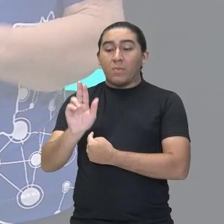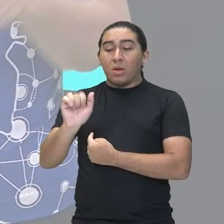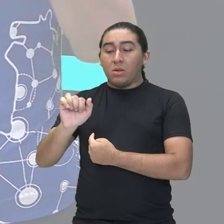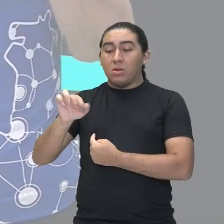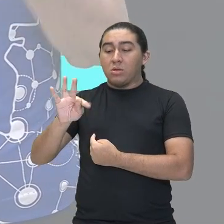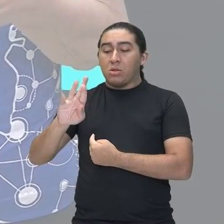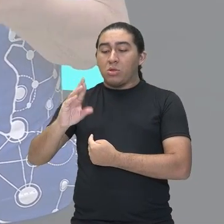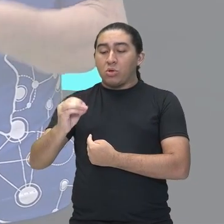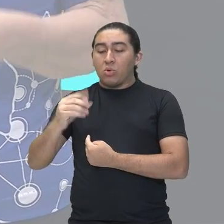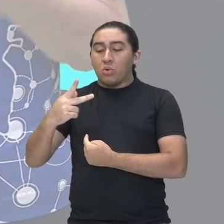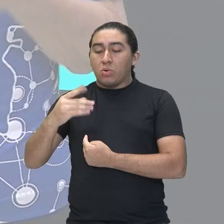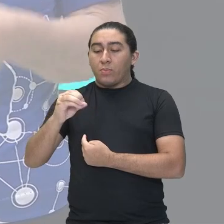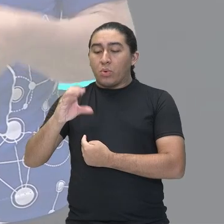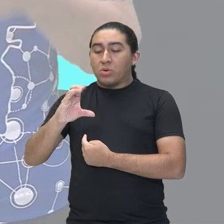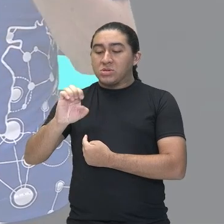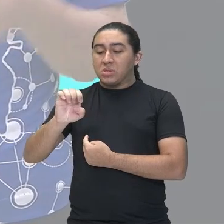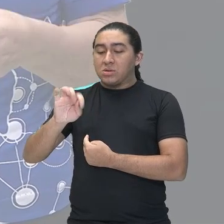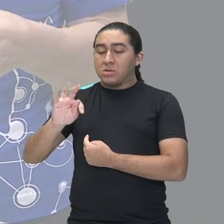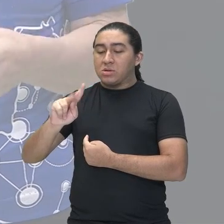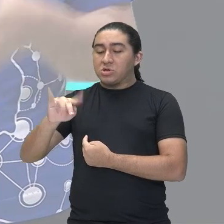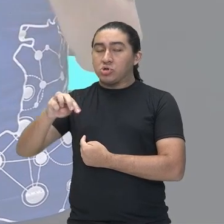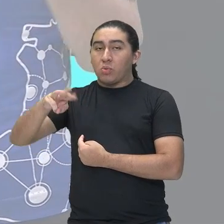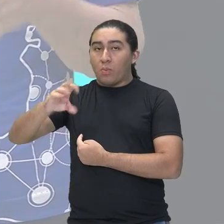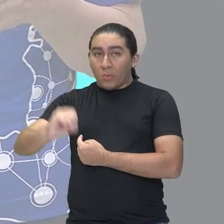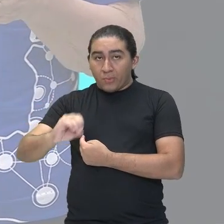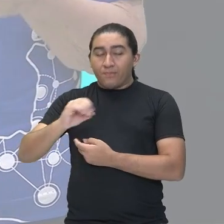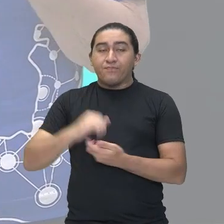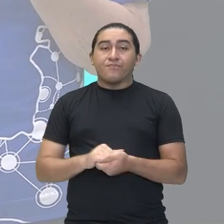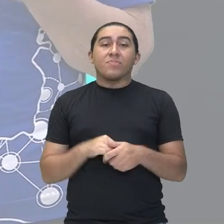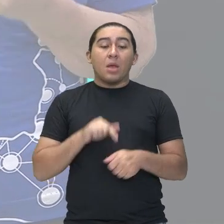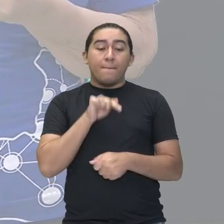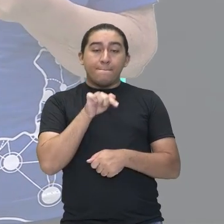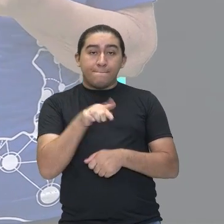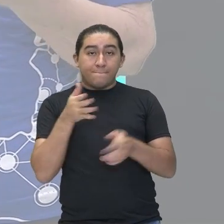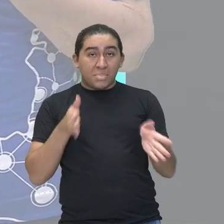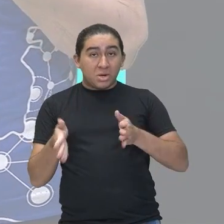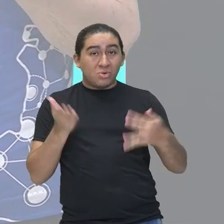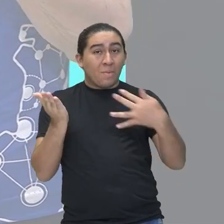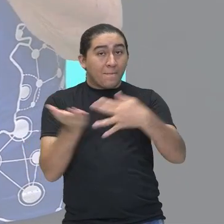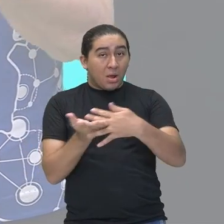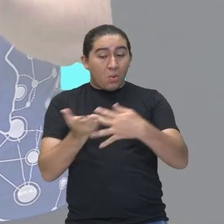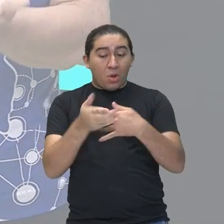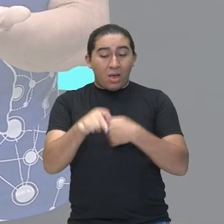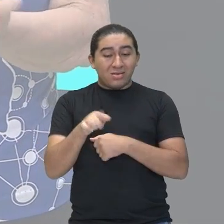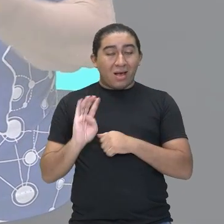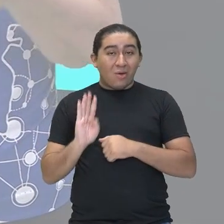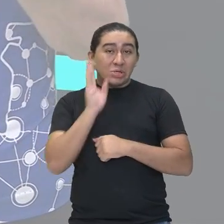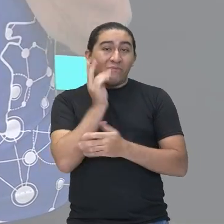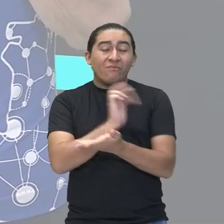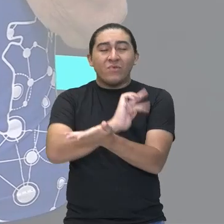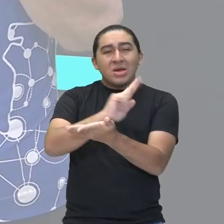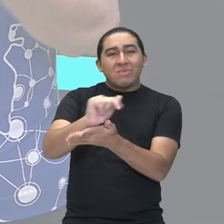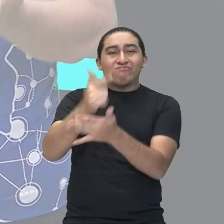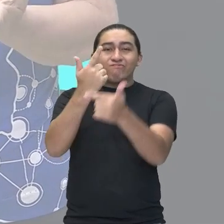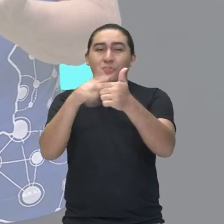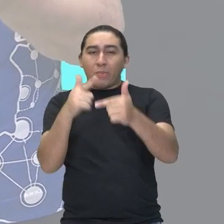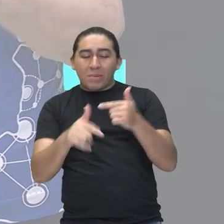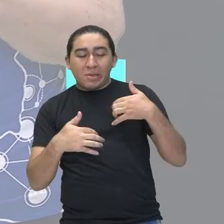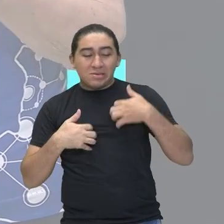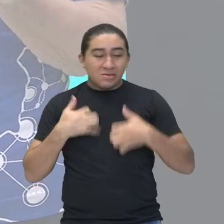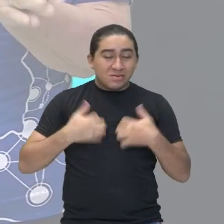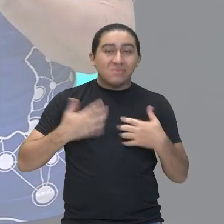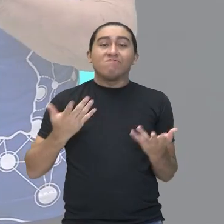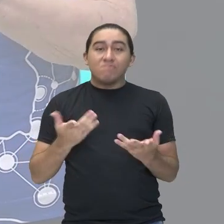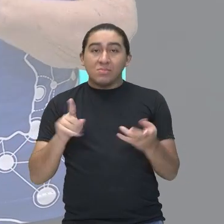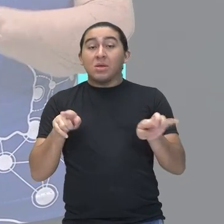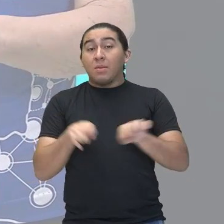antropocentrismo. Então, no período barroco é um período de muita insegurança, muita instabilidade